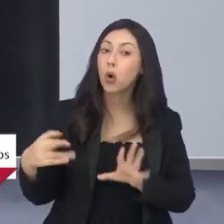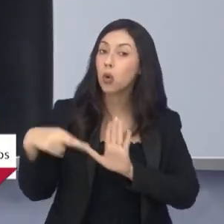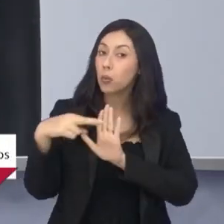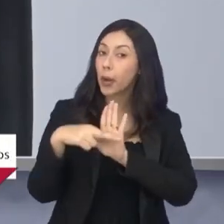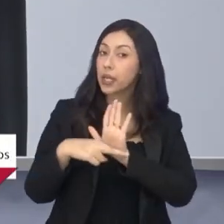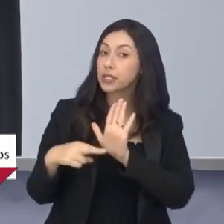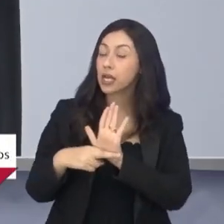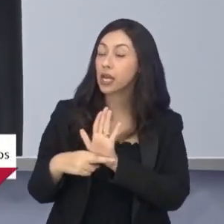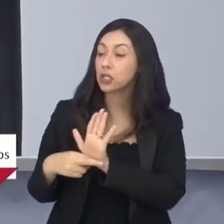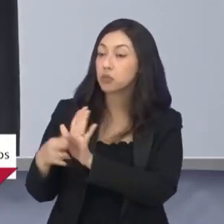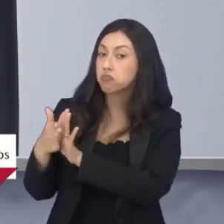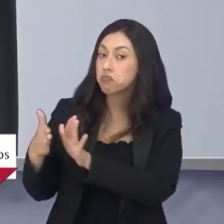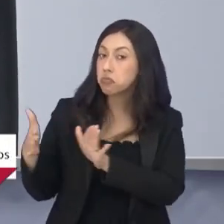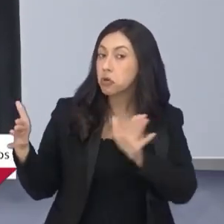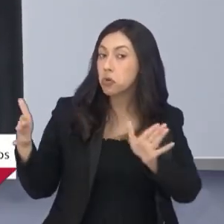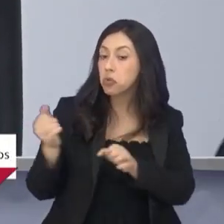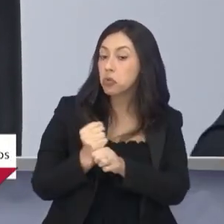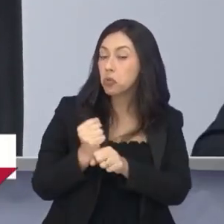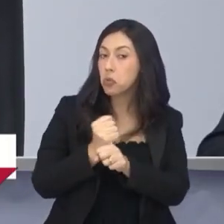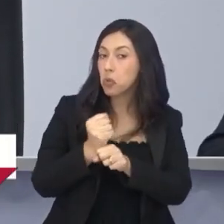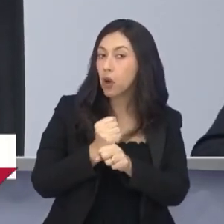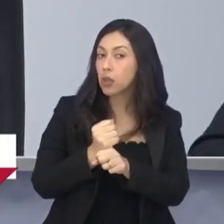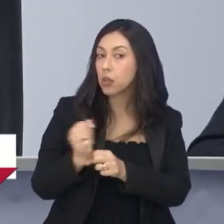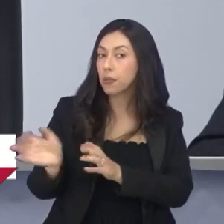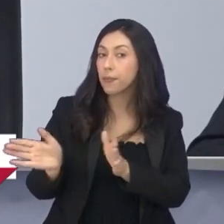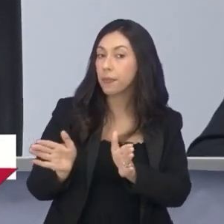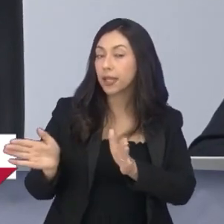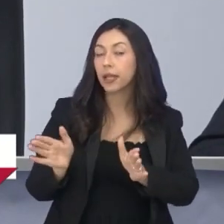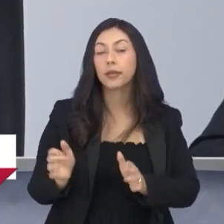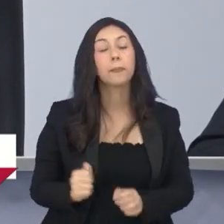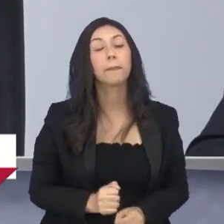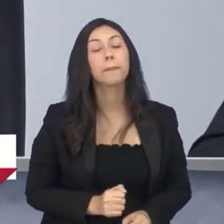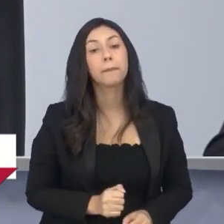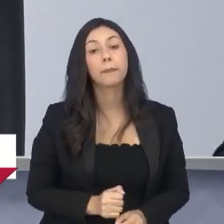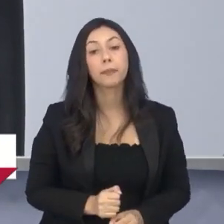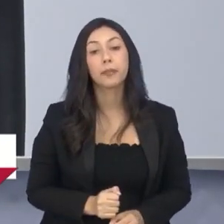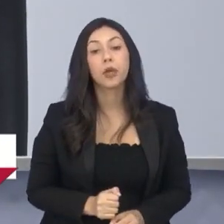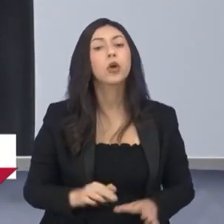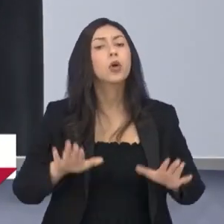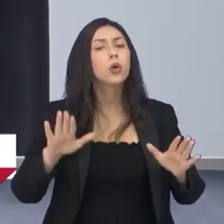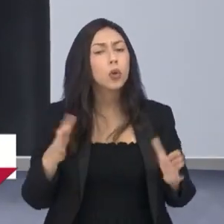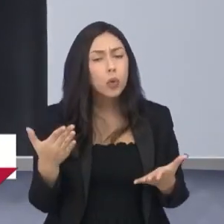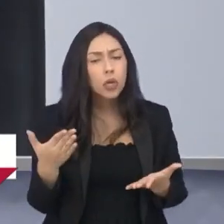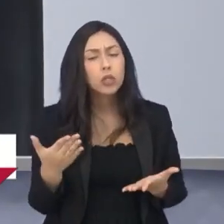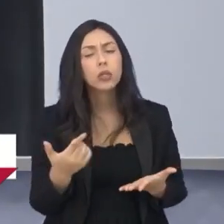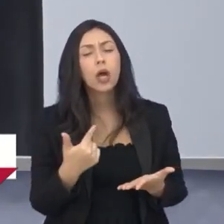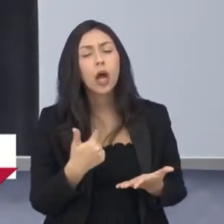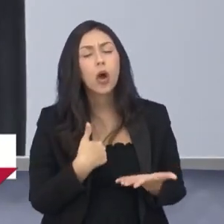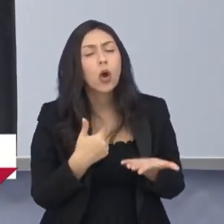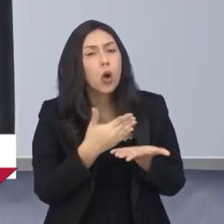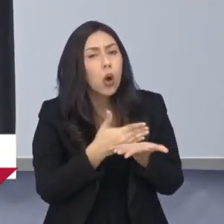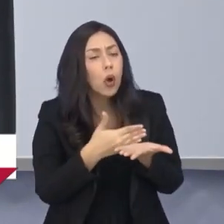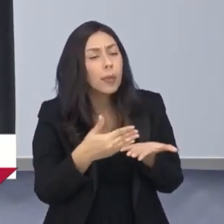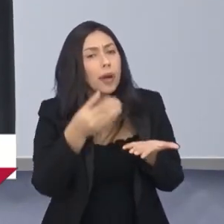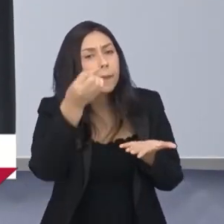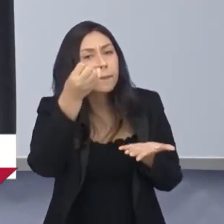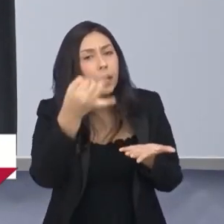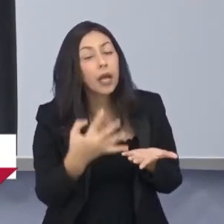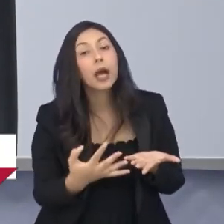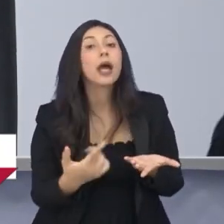e e ao iniciar minha parte eu eu gostaria de destacar que nós estamos